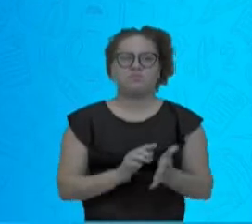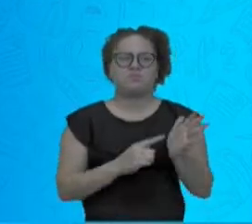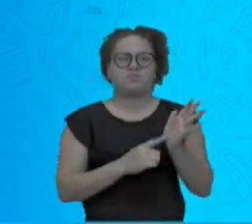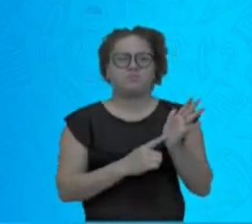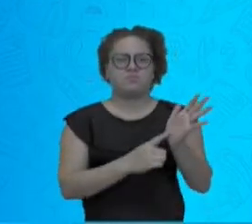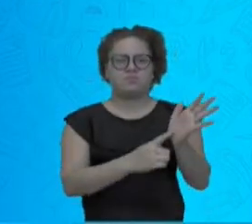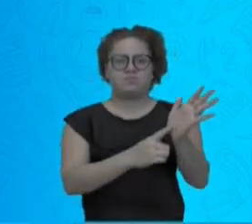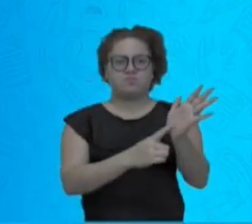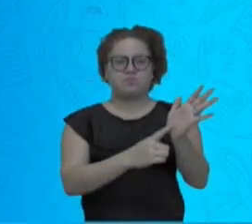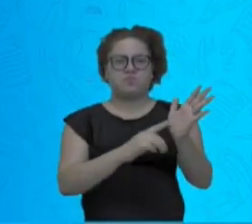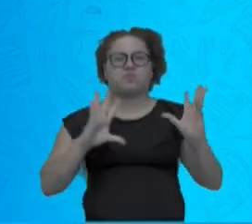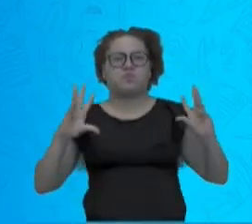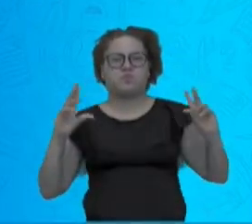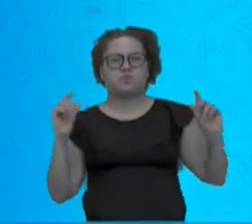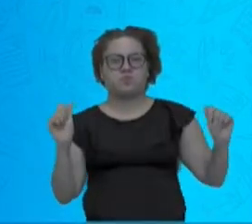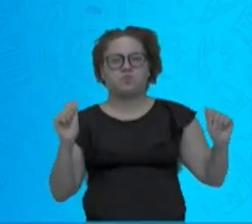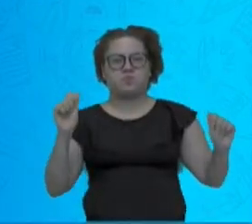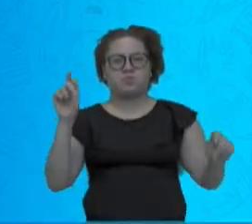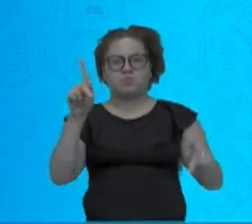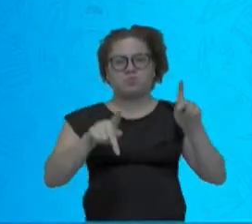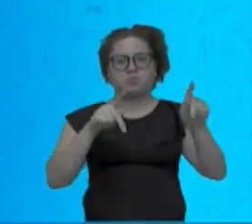Representa a todos nós,